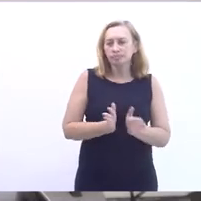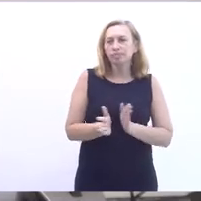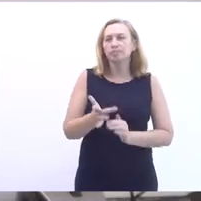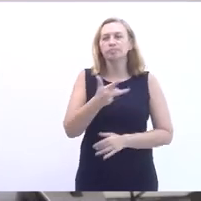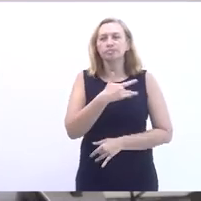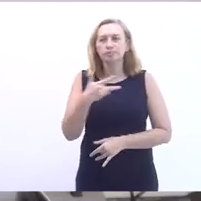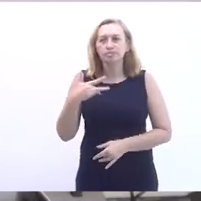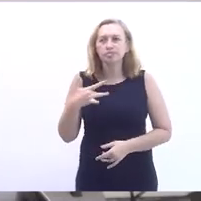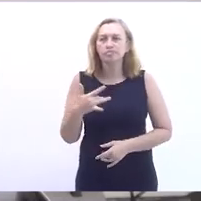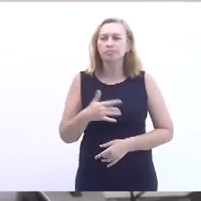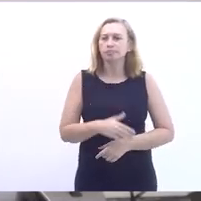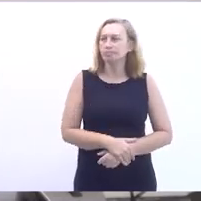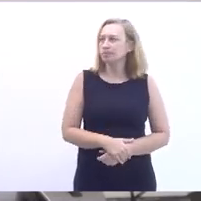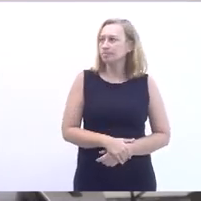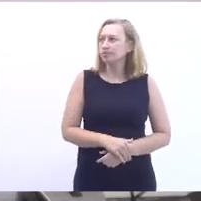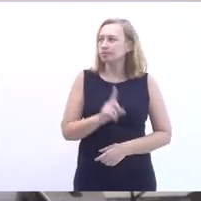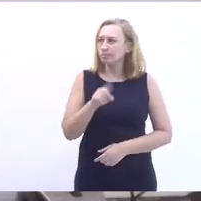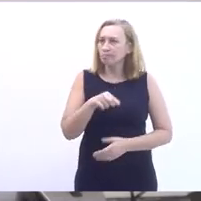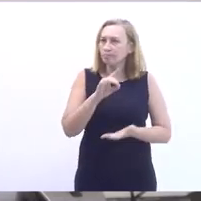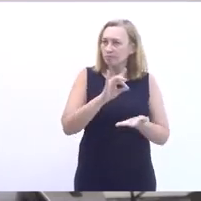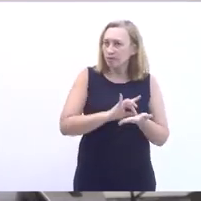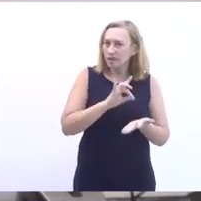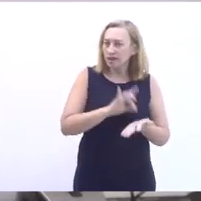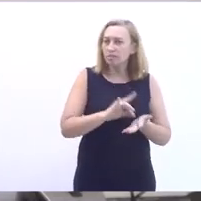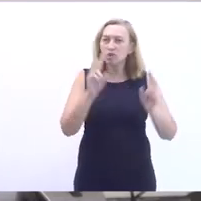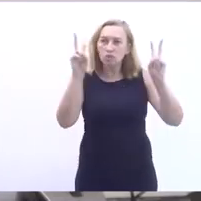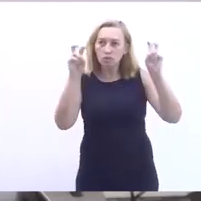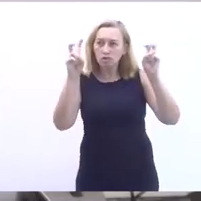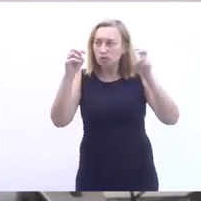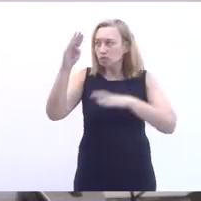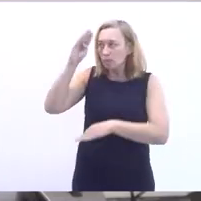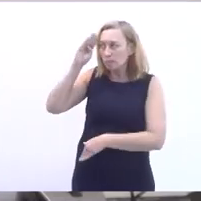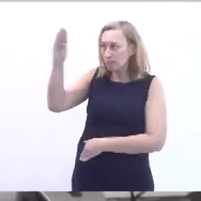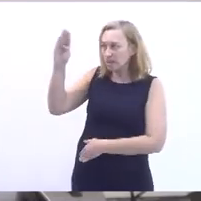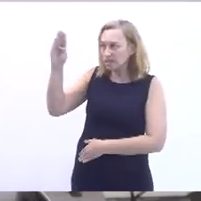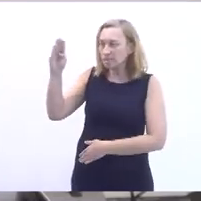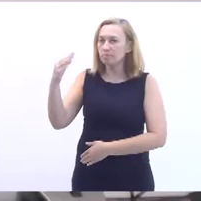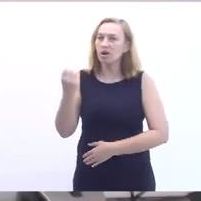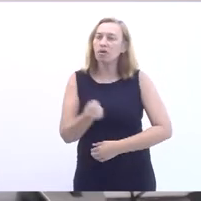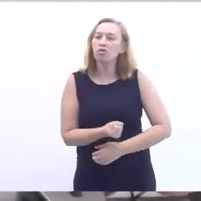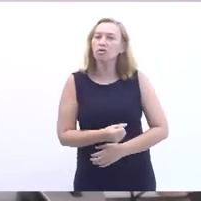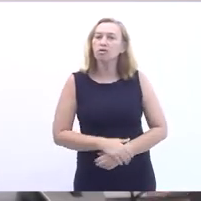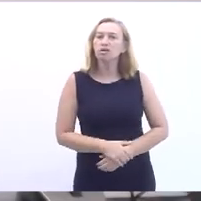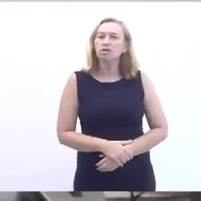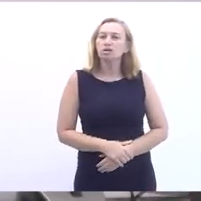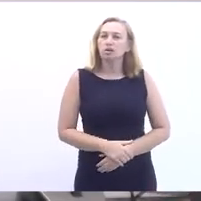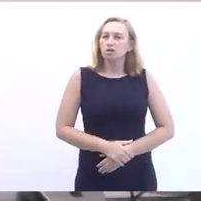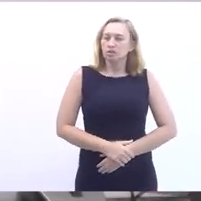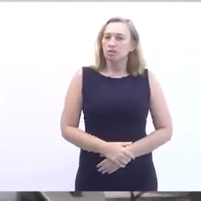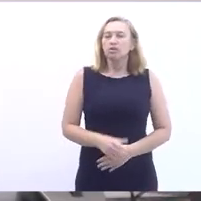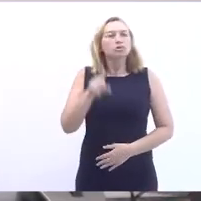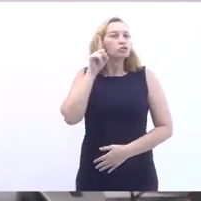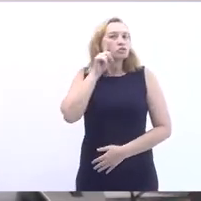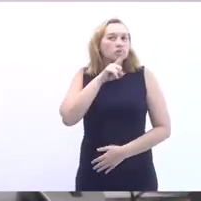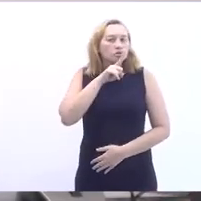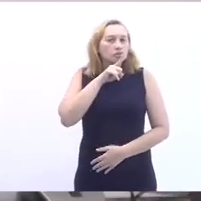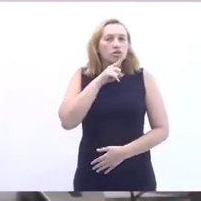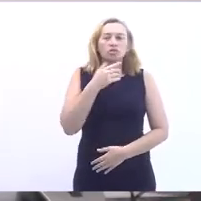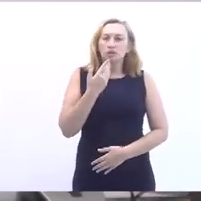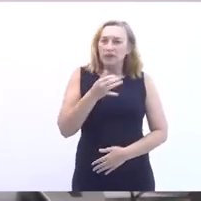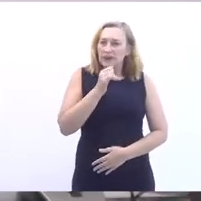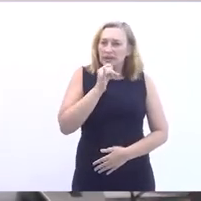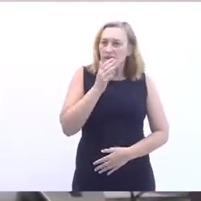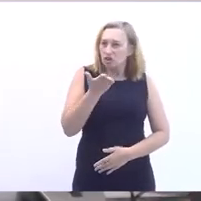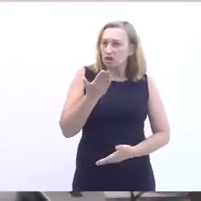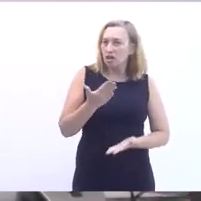medicinal Essa é realmente é uma questão fundamental estados que nós temos por exemplo nos Estados Unidos da onde